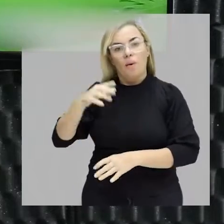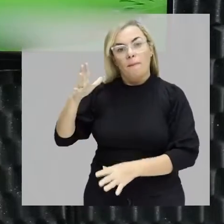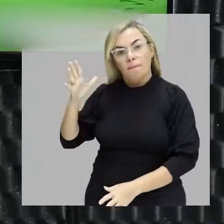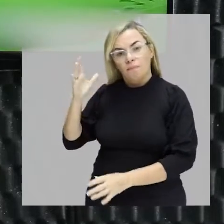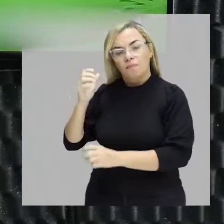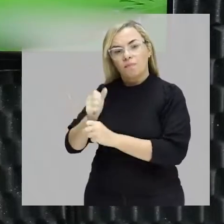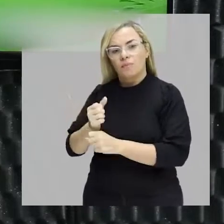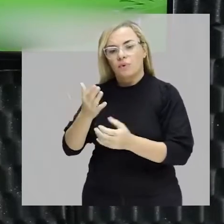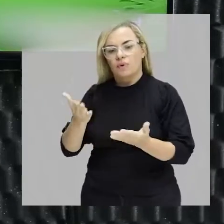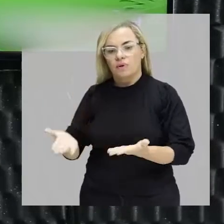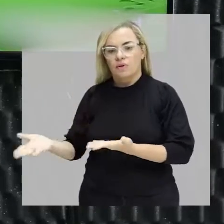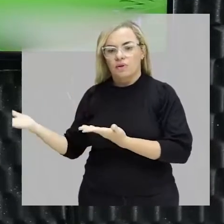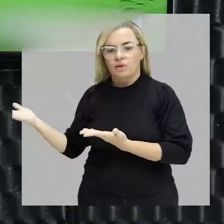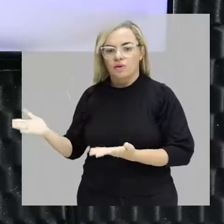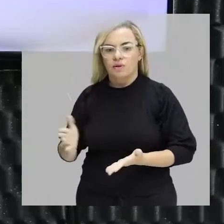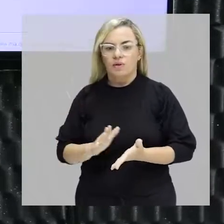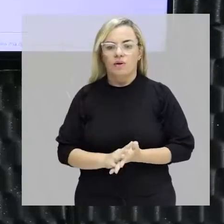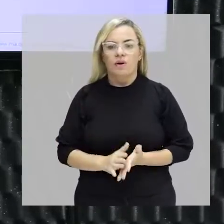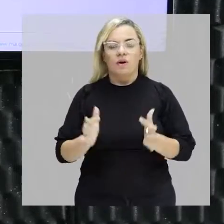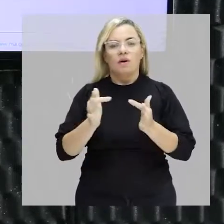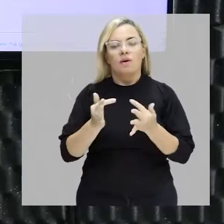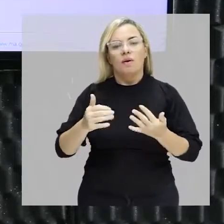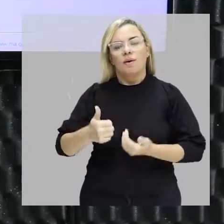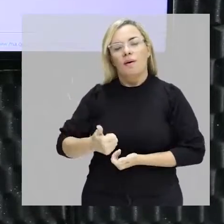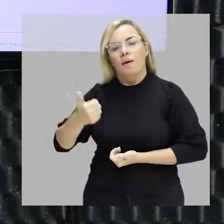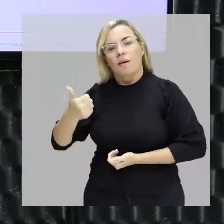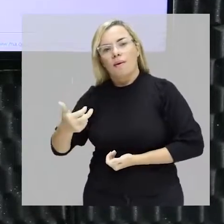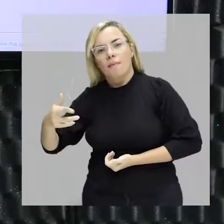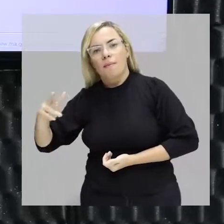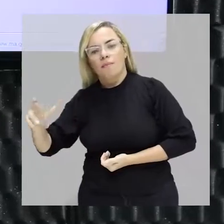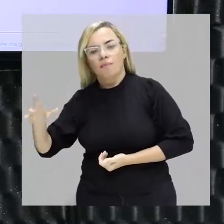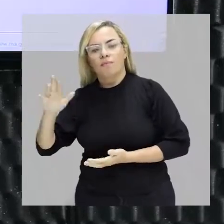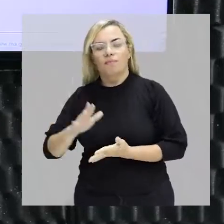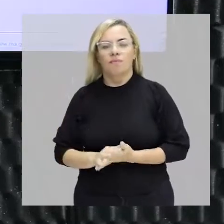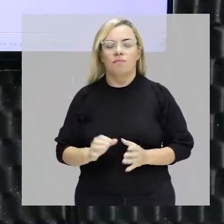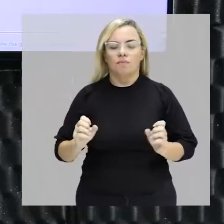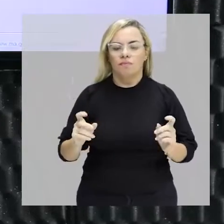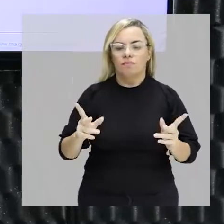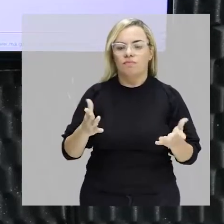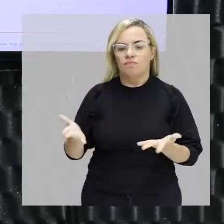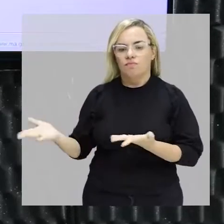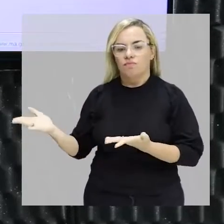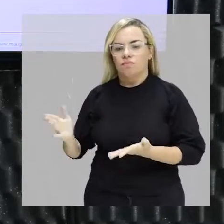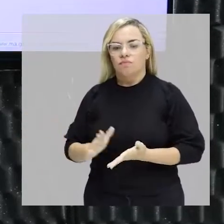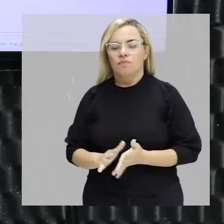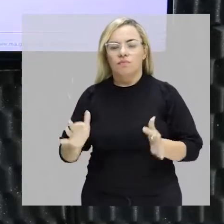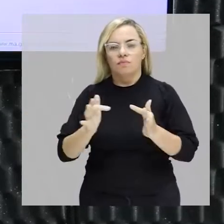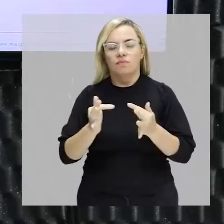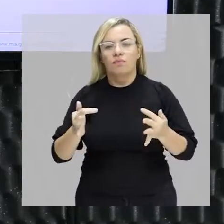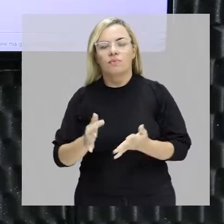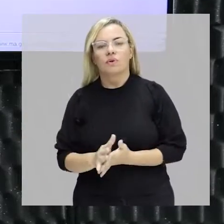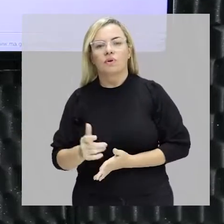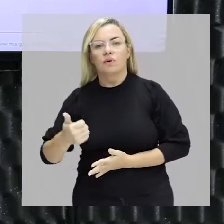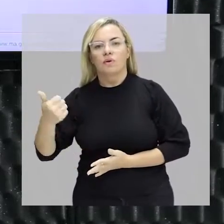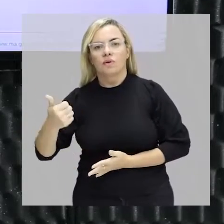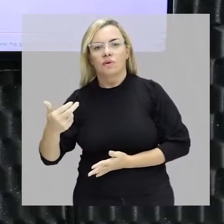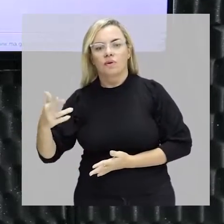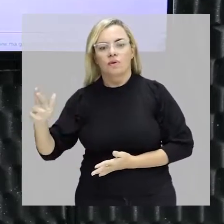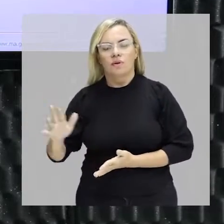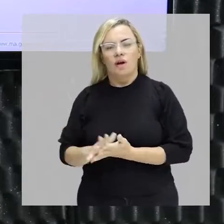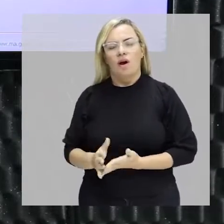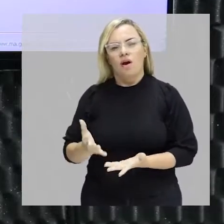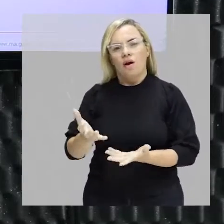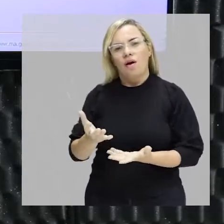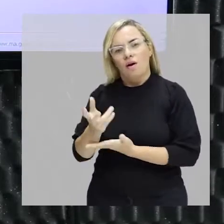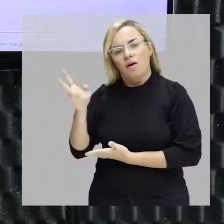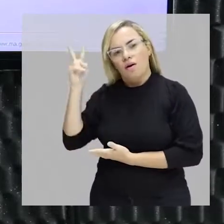revisão, que é a função do primeiro grau, tá? E para a função do primeiro grau, eu já quero te lembrar